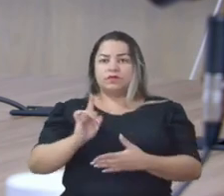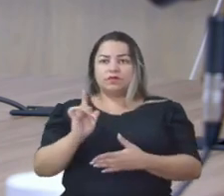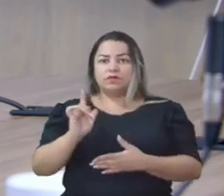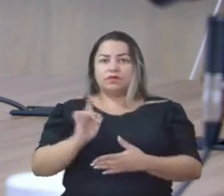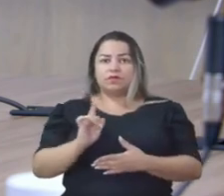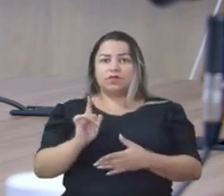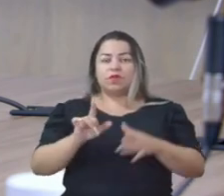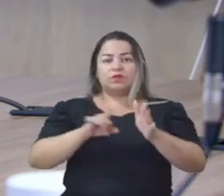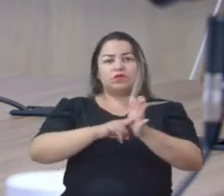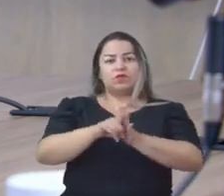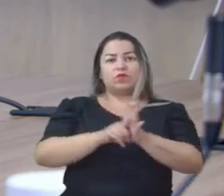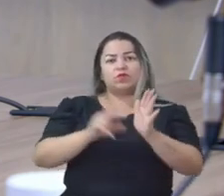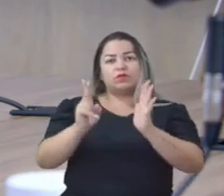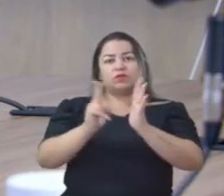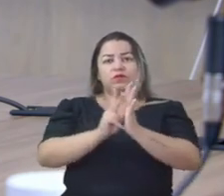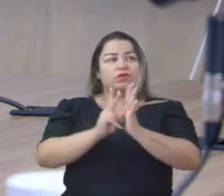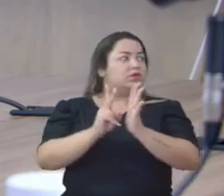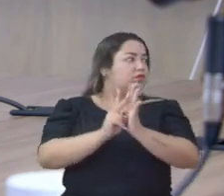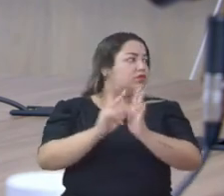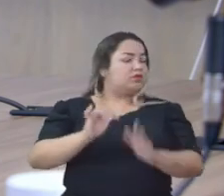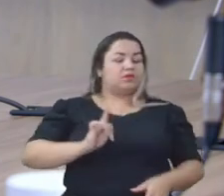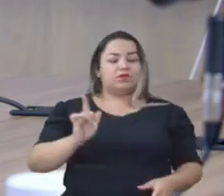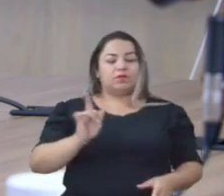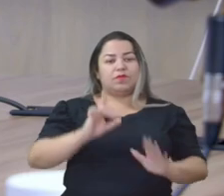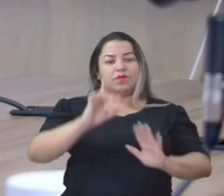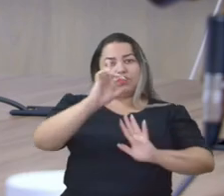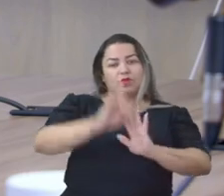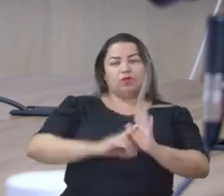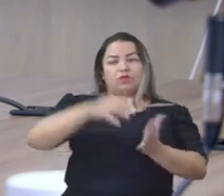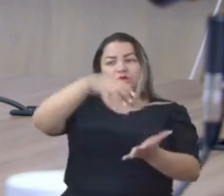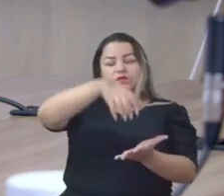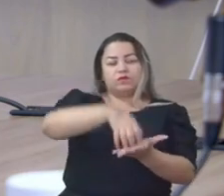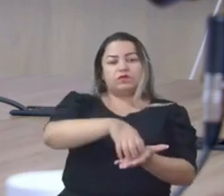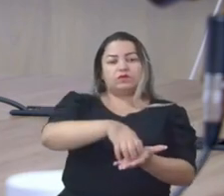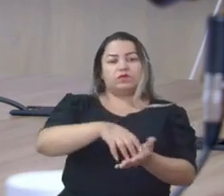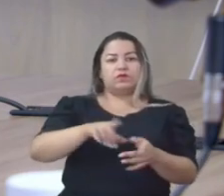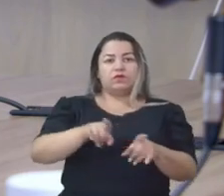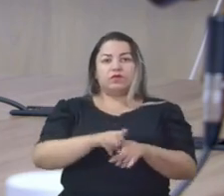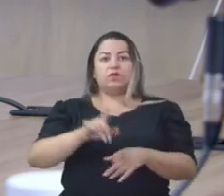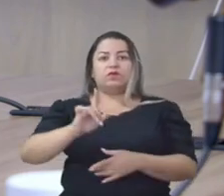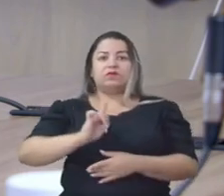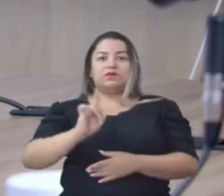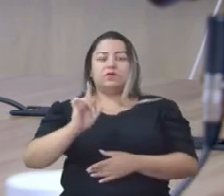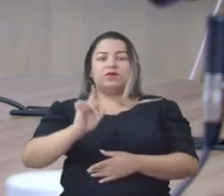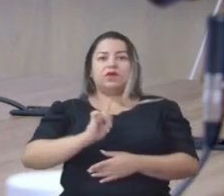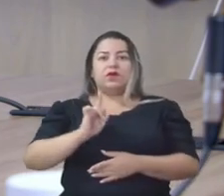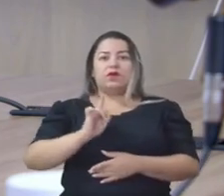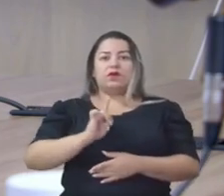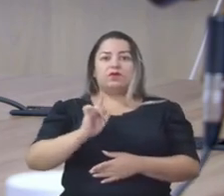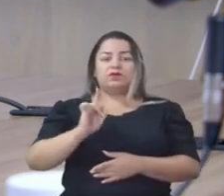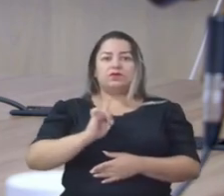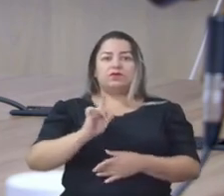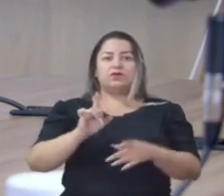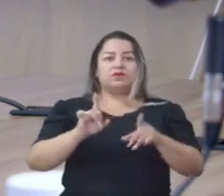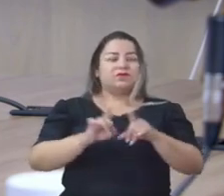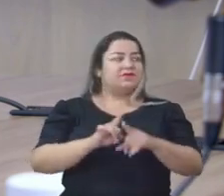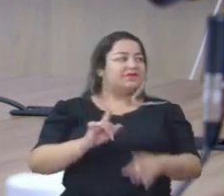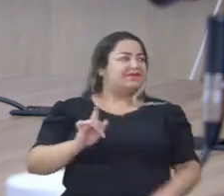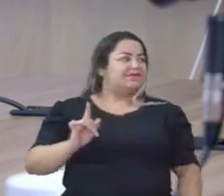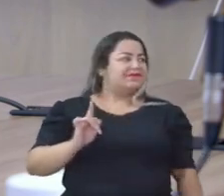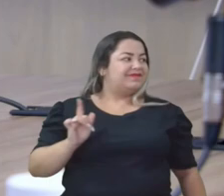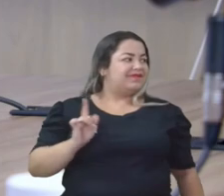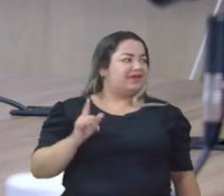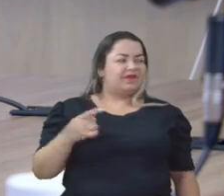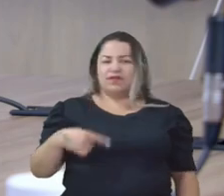meio do artigo dos índios que a gente tinha direito aos territórios e a gente tinha direito a a usufruto do território e